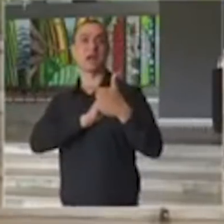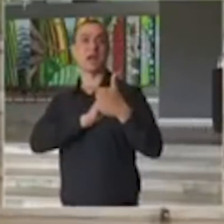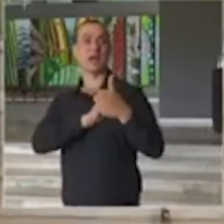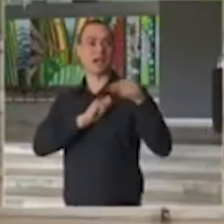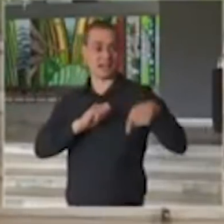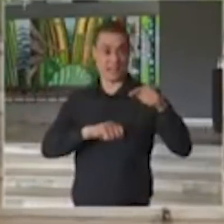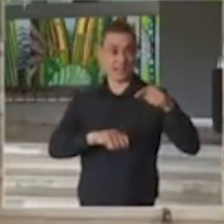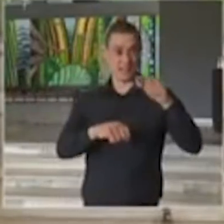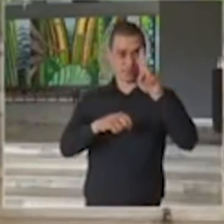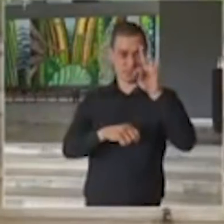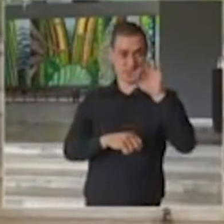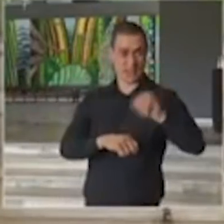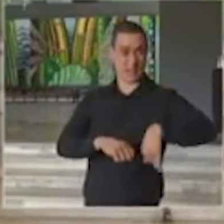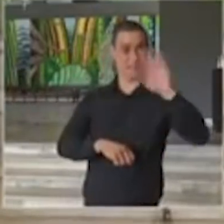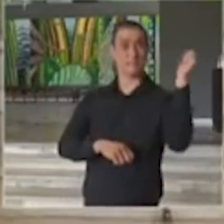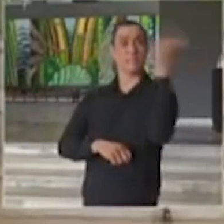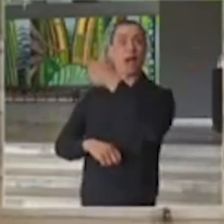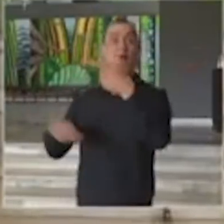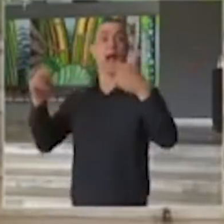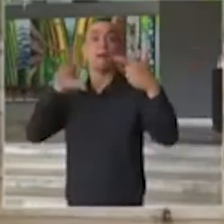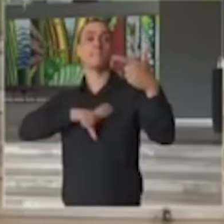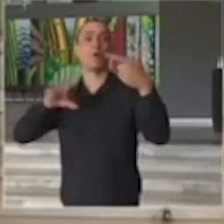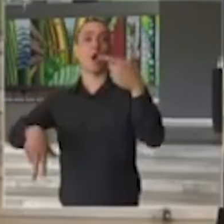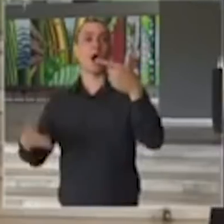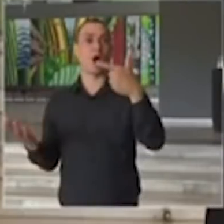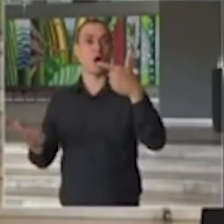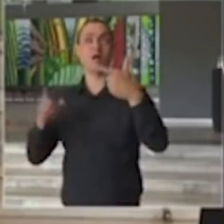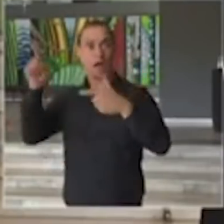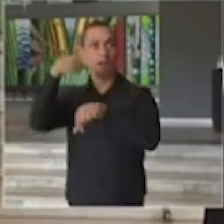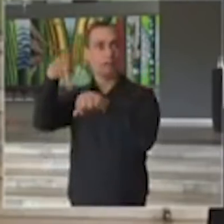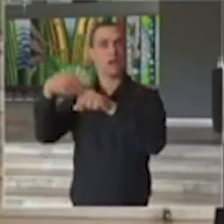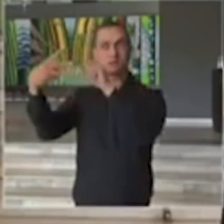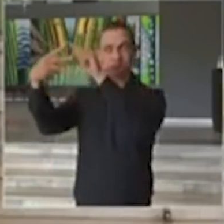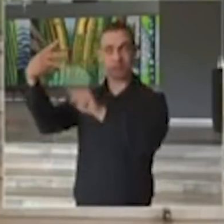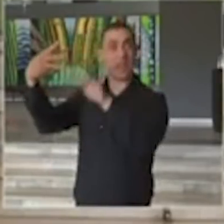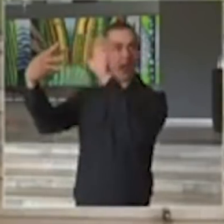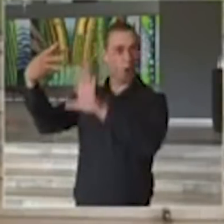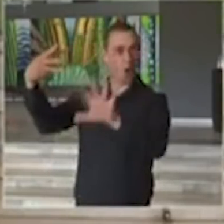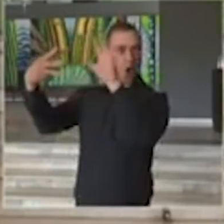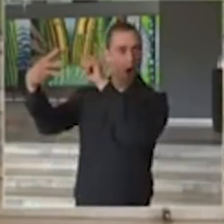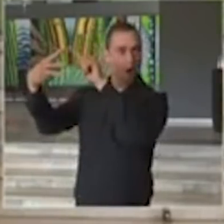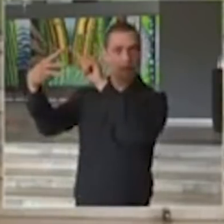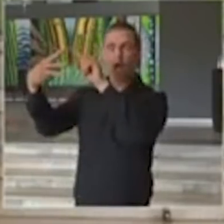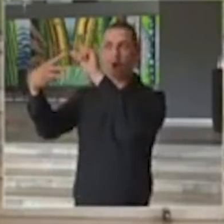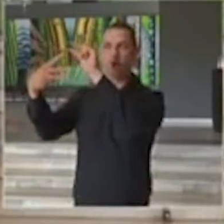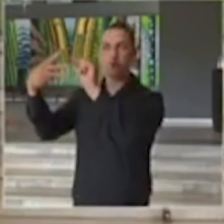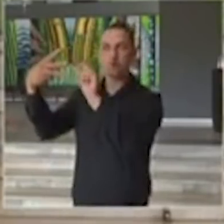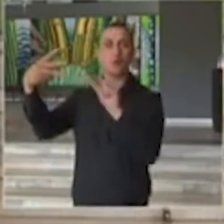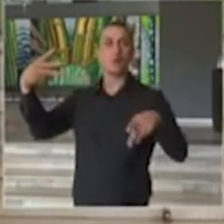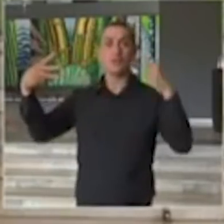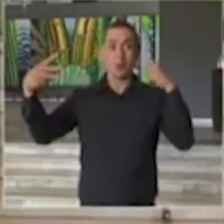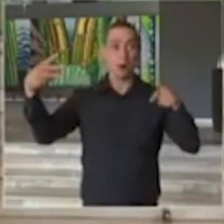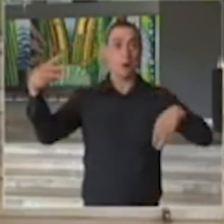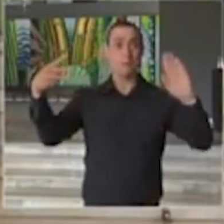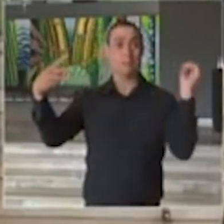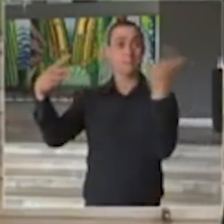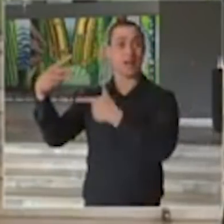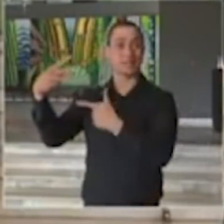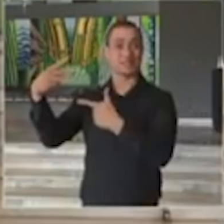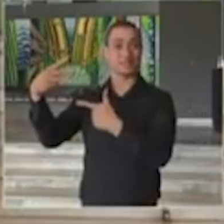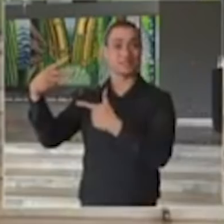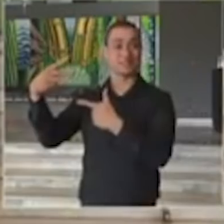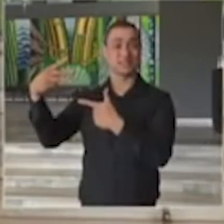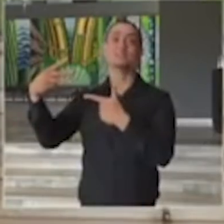tem mais leitos de uti do que portugal três importantes países do continente europeu e tem